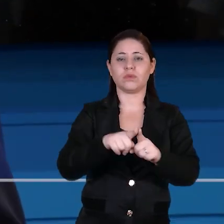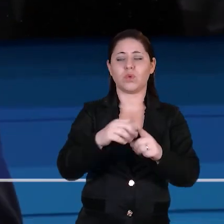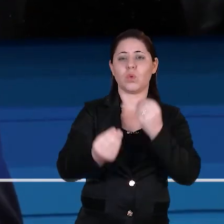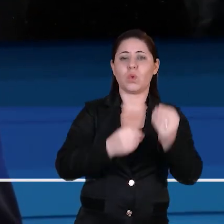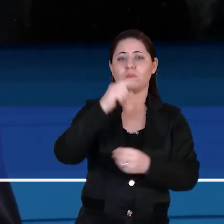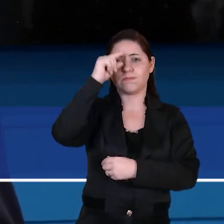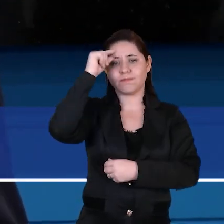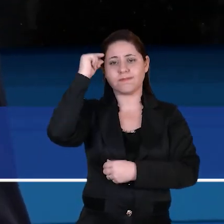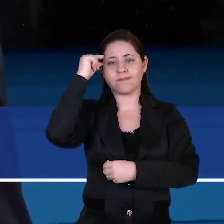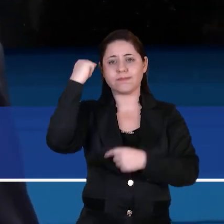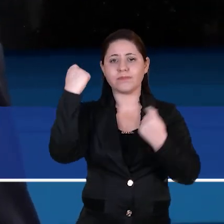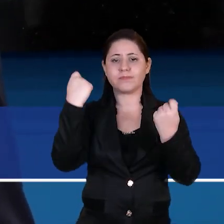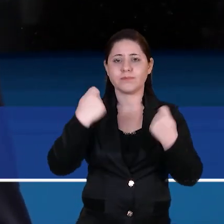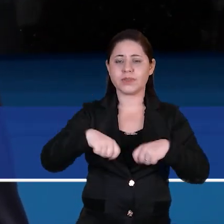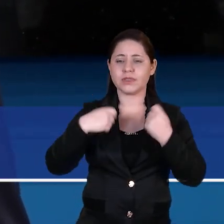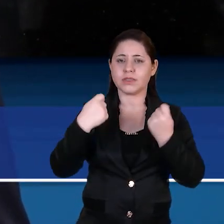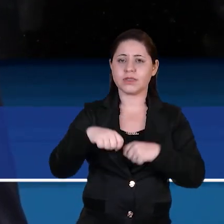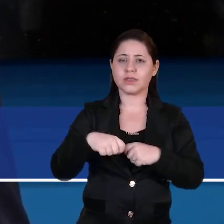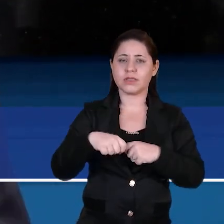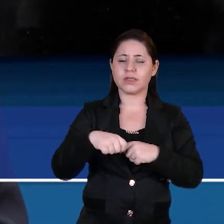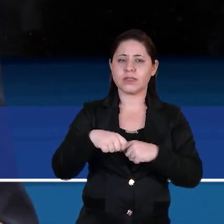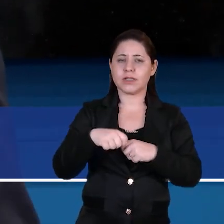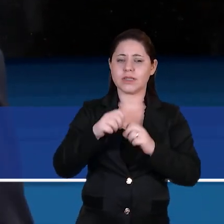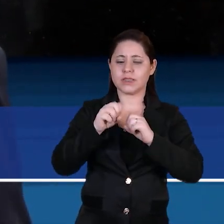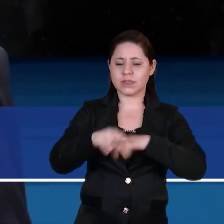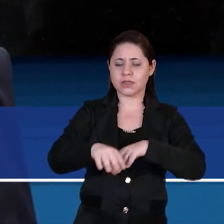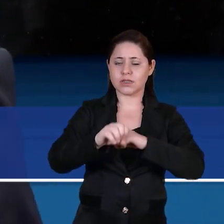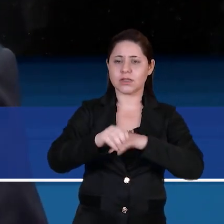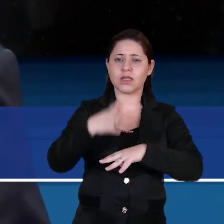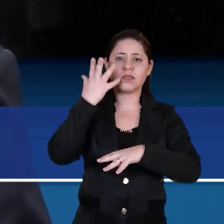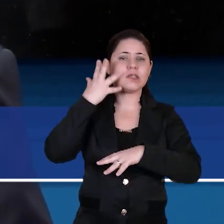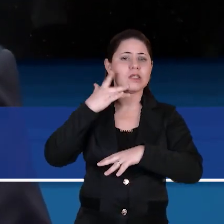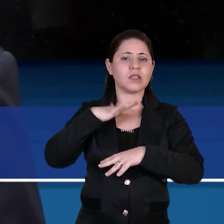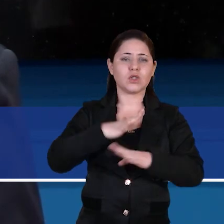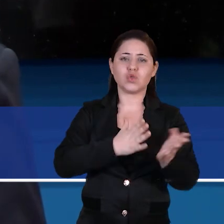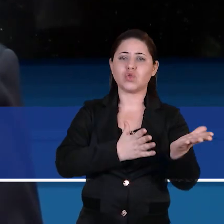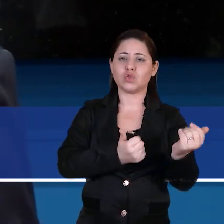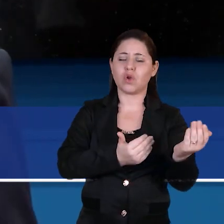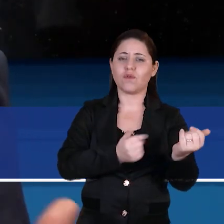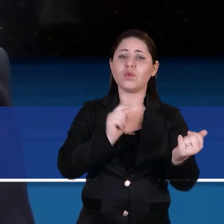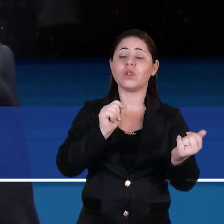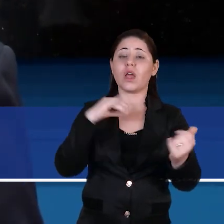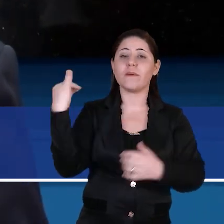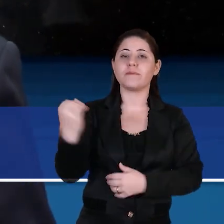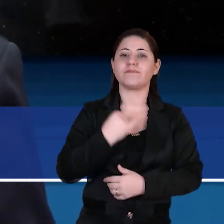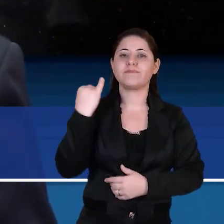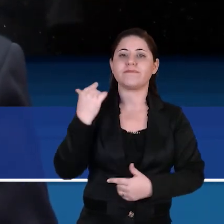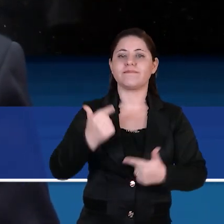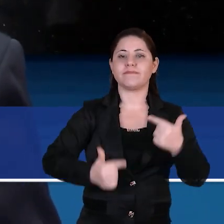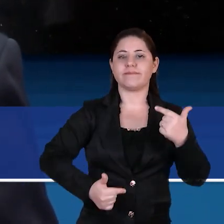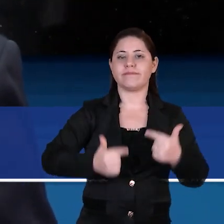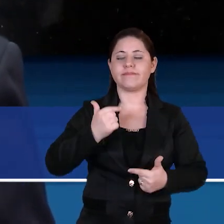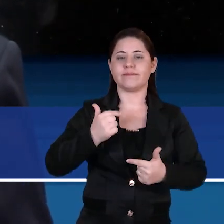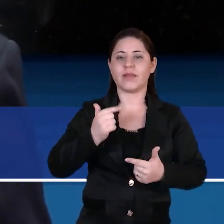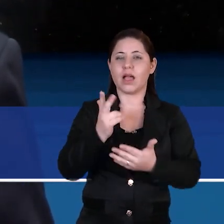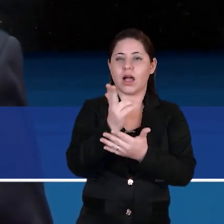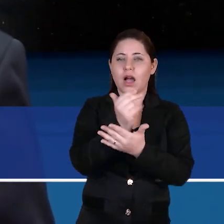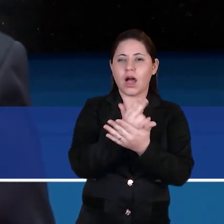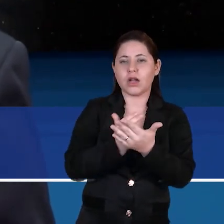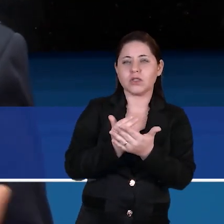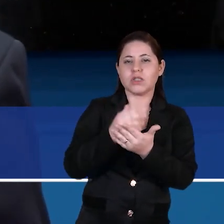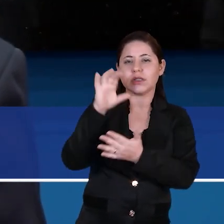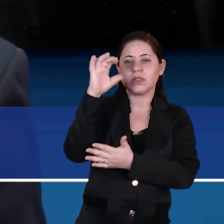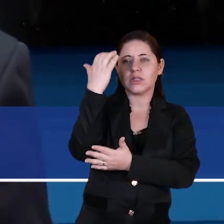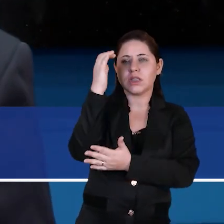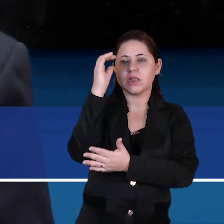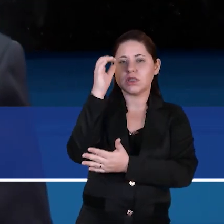cada vez mais é preciso que nós incutemos na mente dos nossos filhos, da juventude, a importância que é a política. A política é a